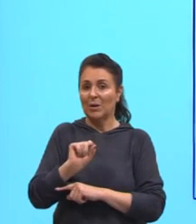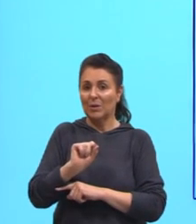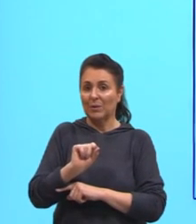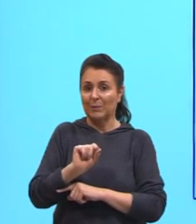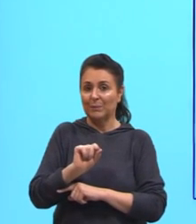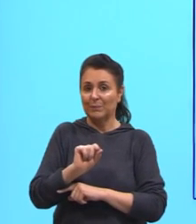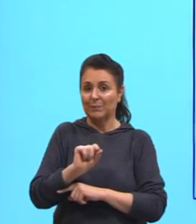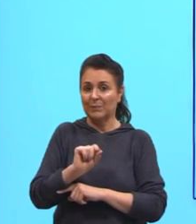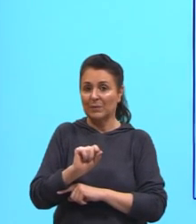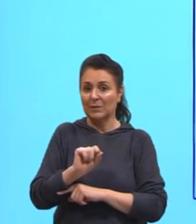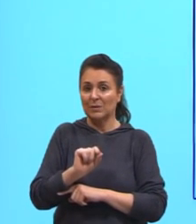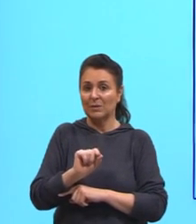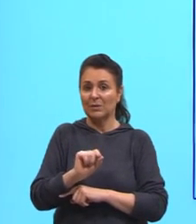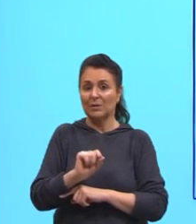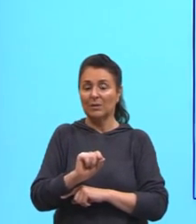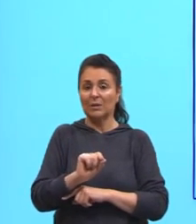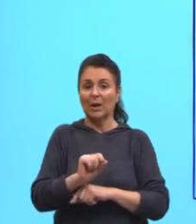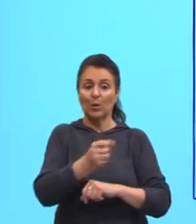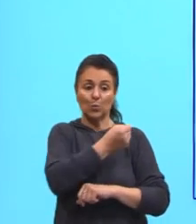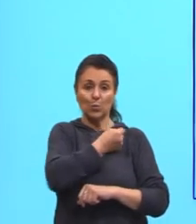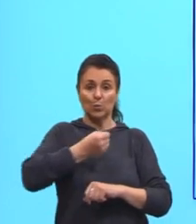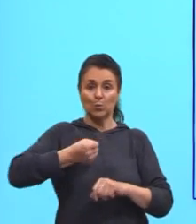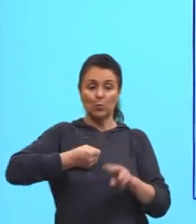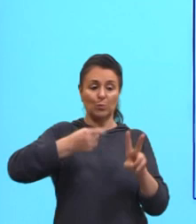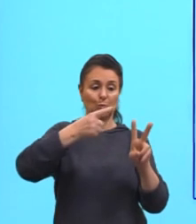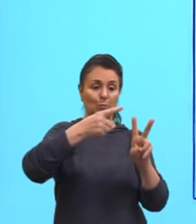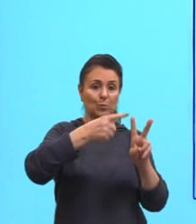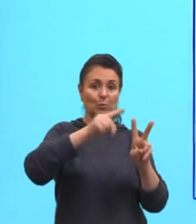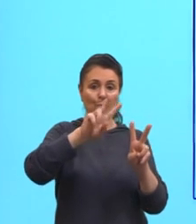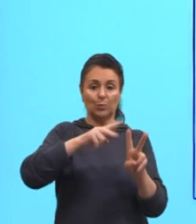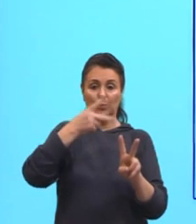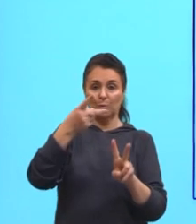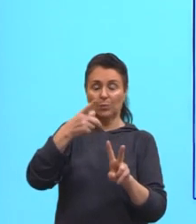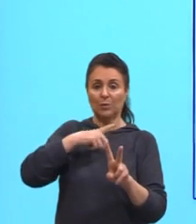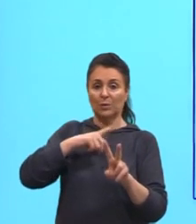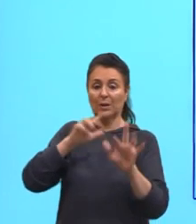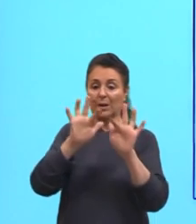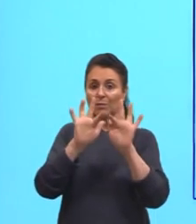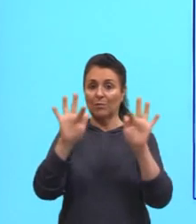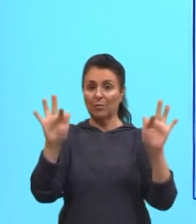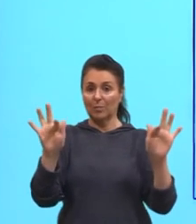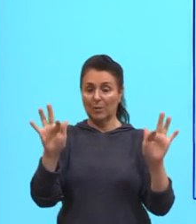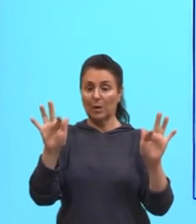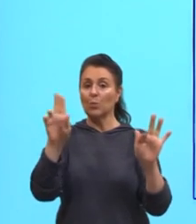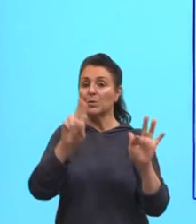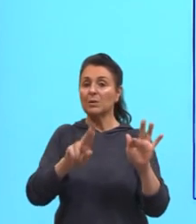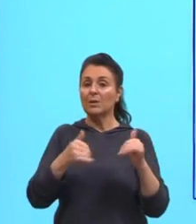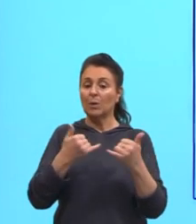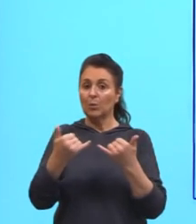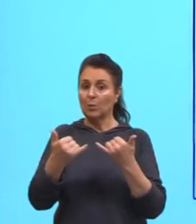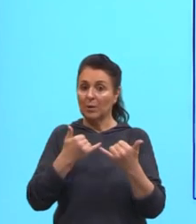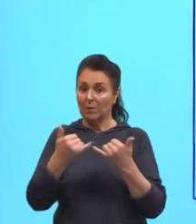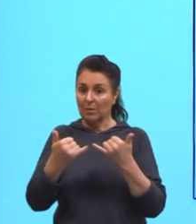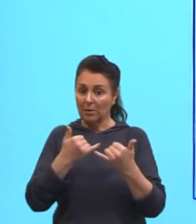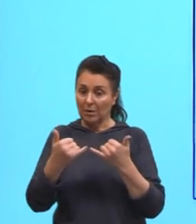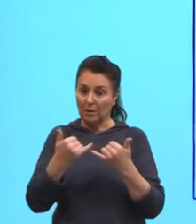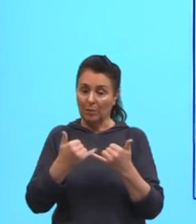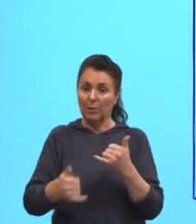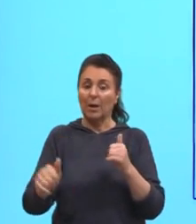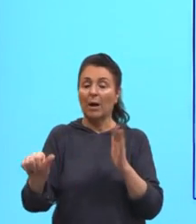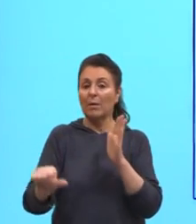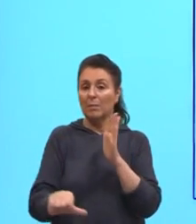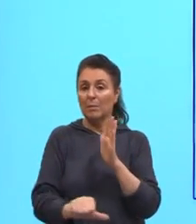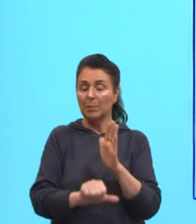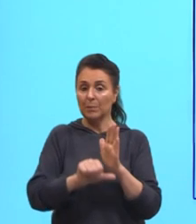tá as propriedades e também a forma ali com exemplo a primeira propriedade é quando o